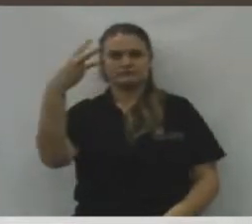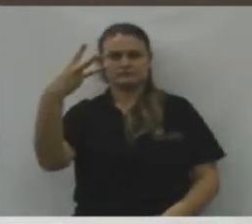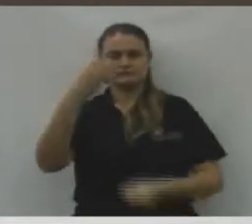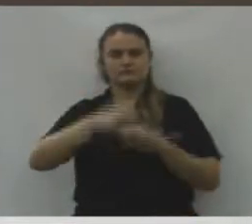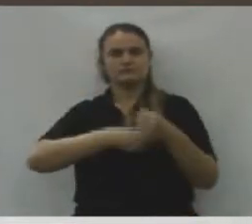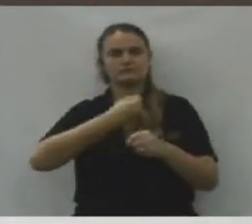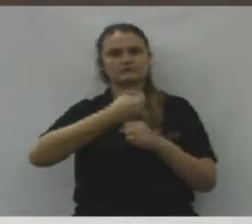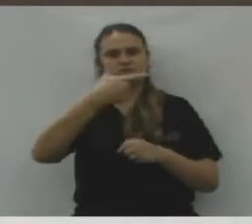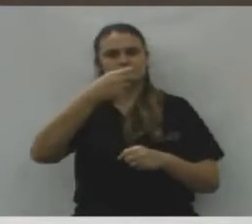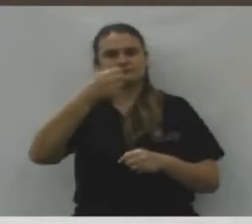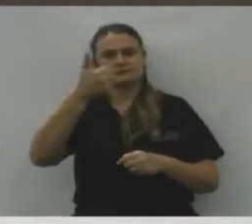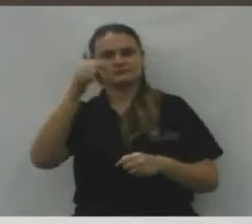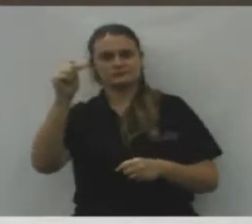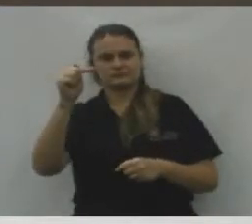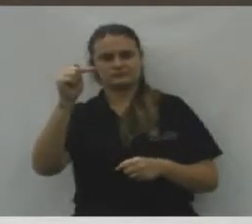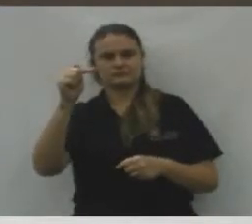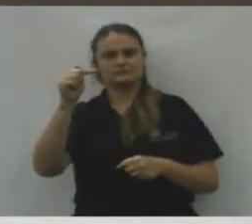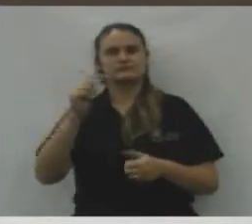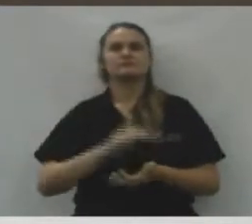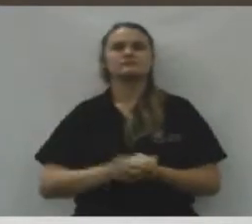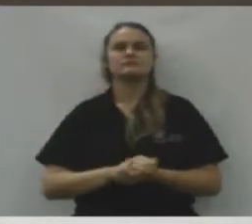553/17 do Tribunal Pleno,